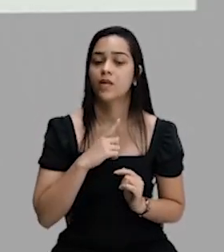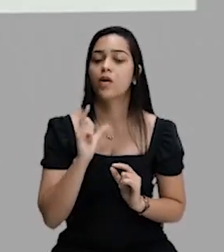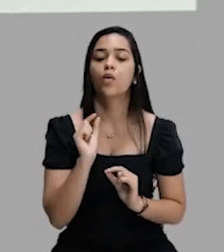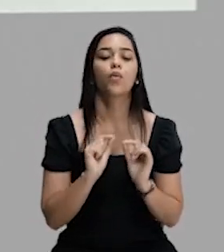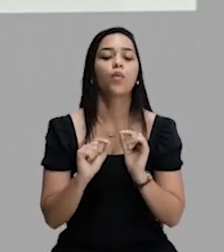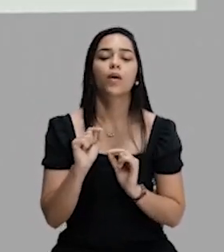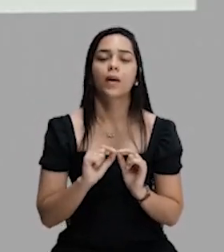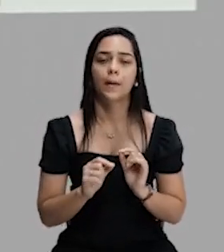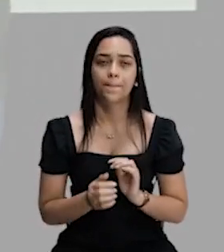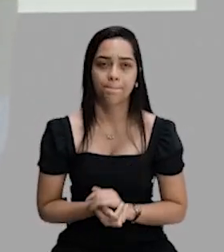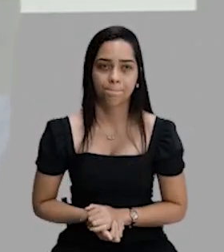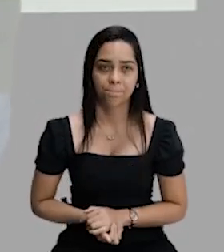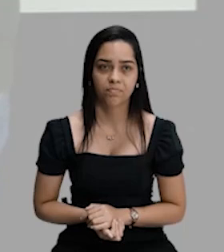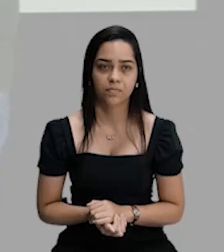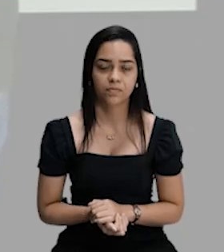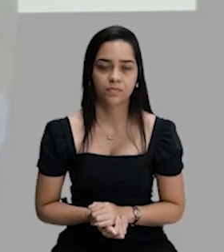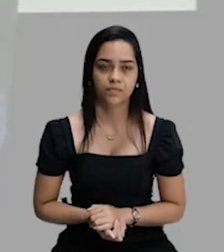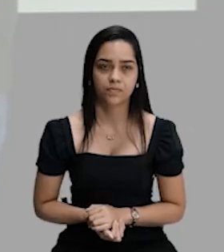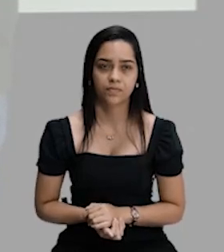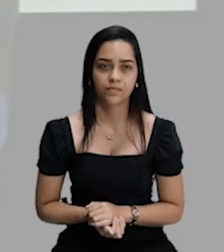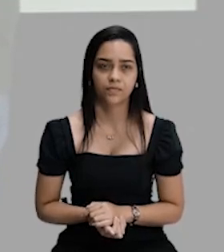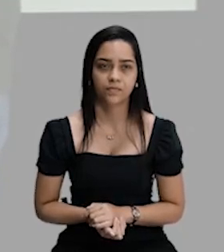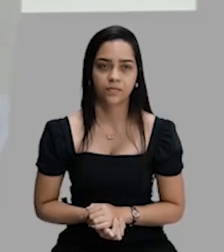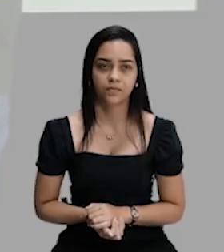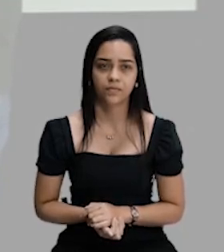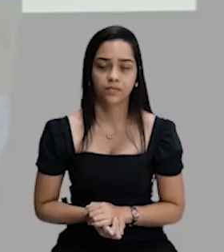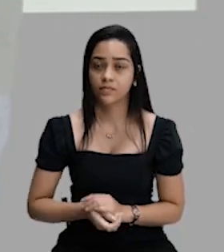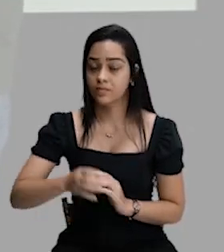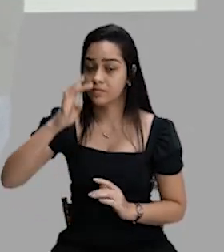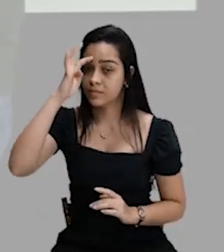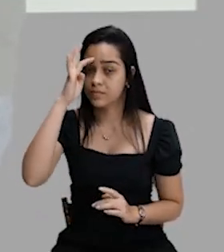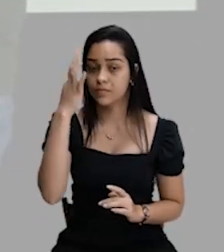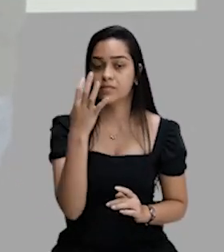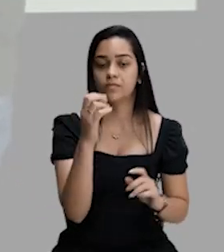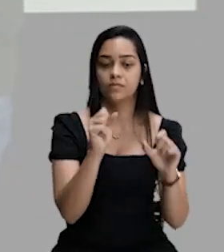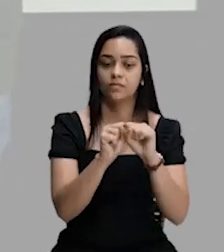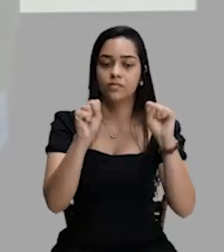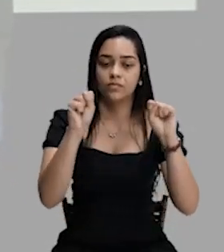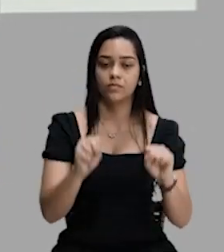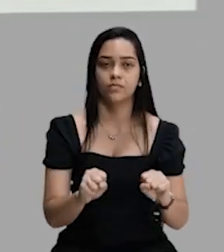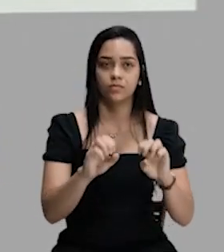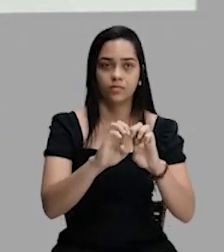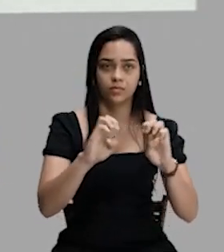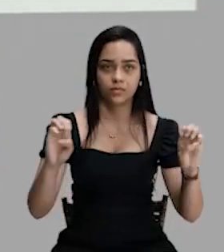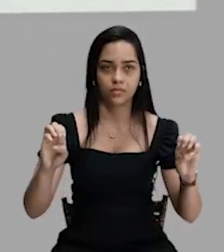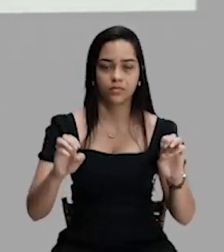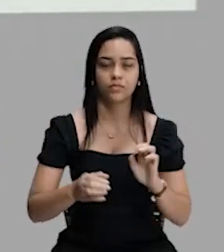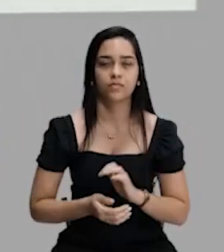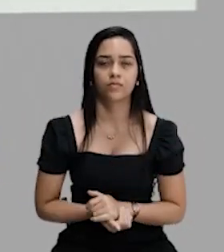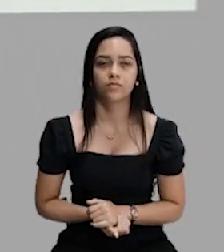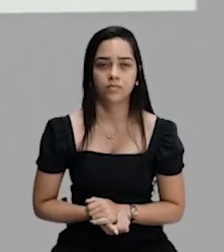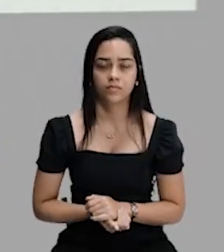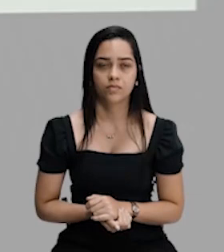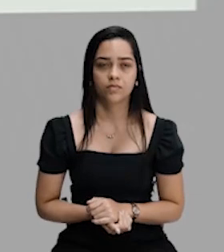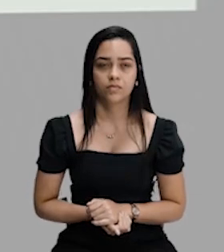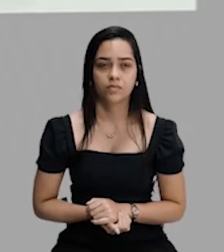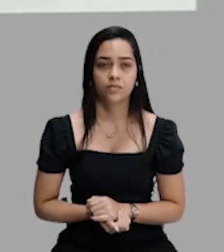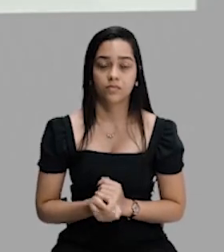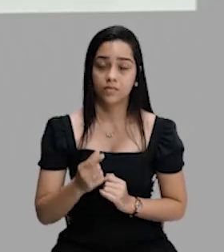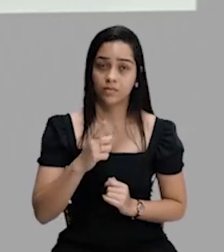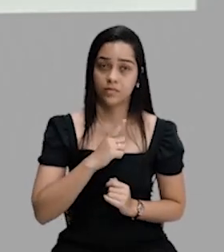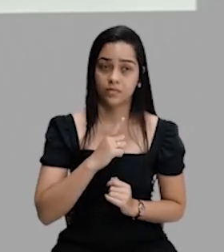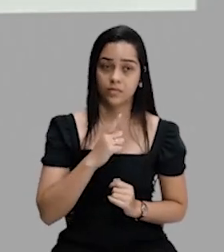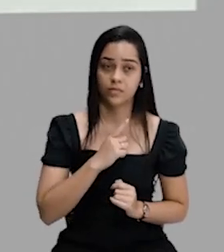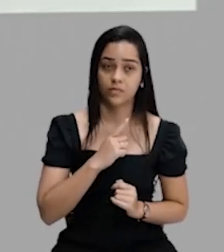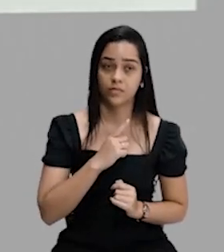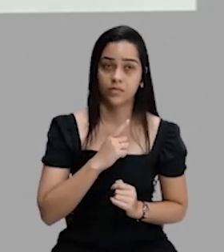que Então vamos fazer aqui resolver o nosso sistema de equações Então nós vamos ter